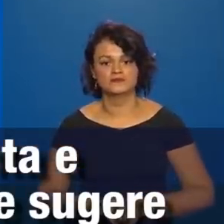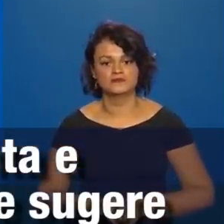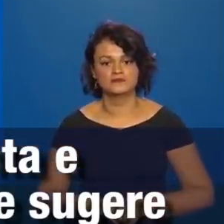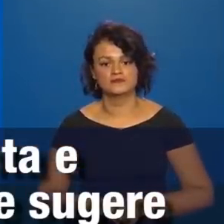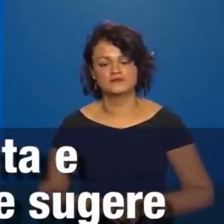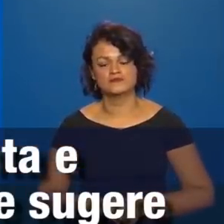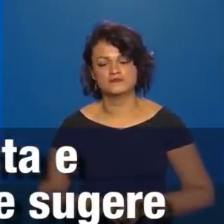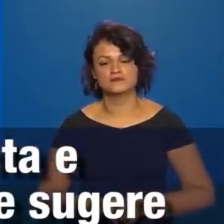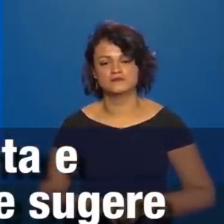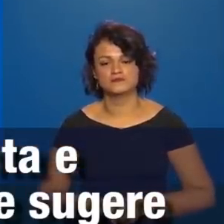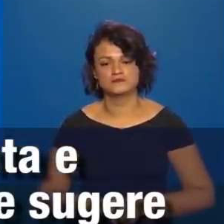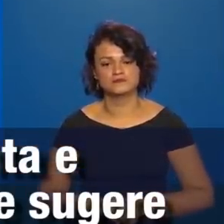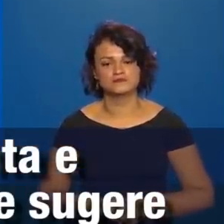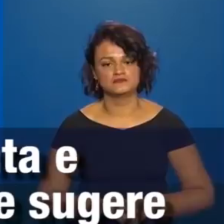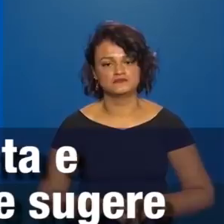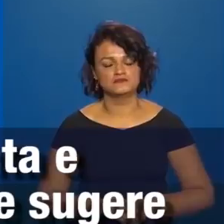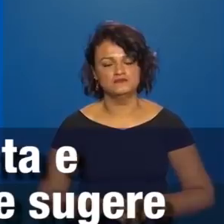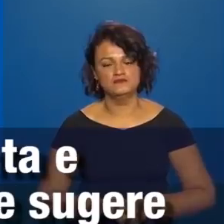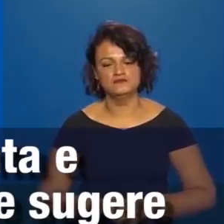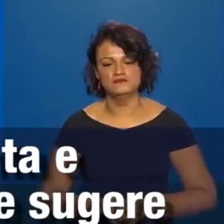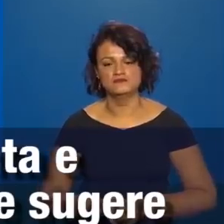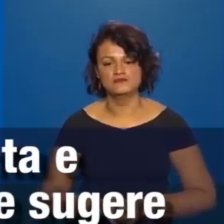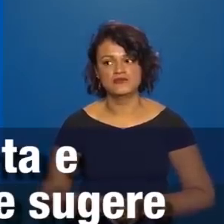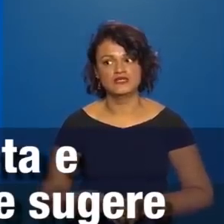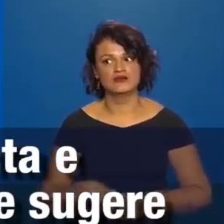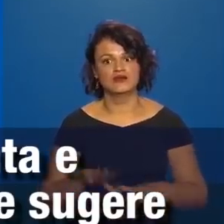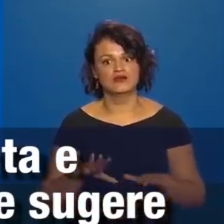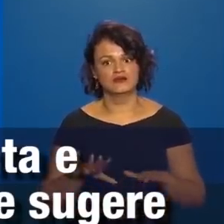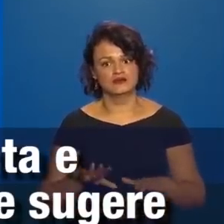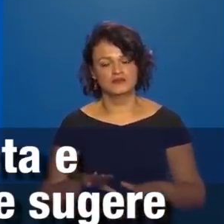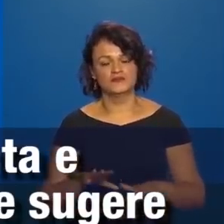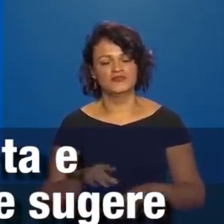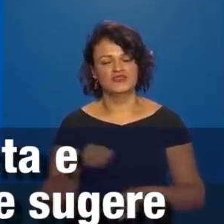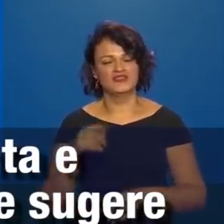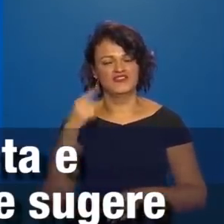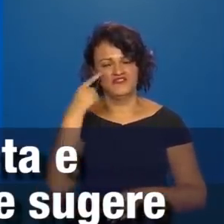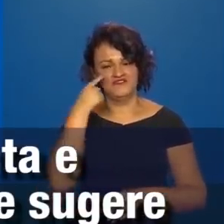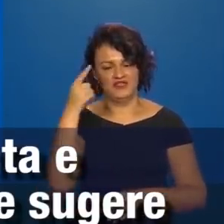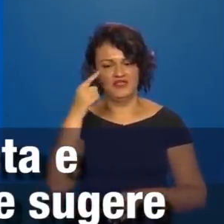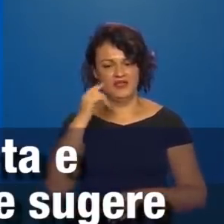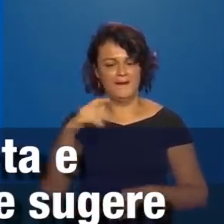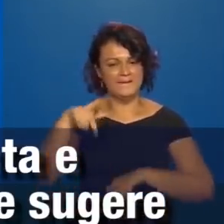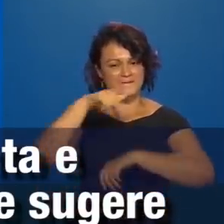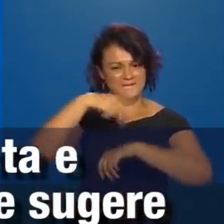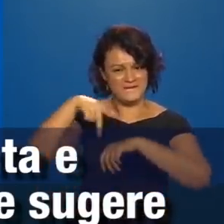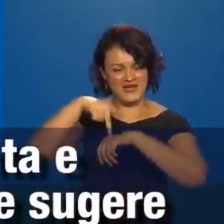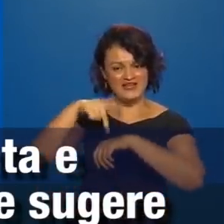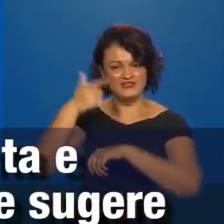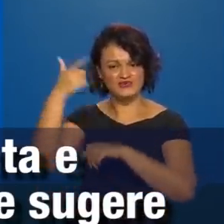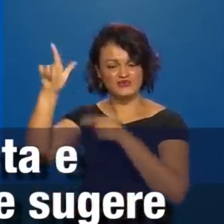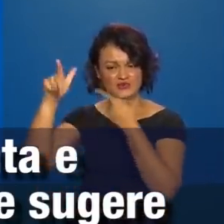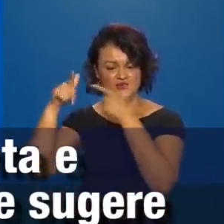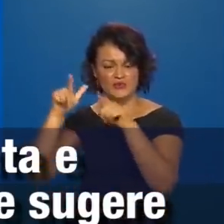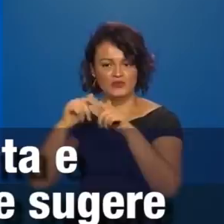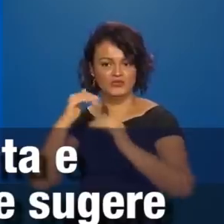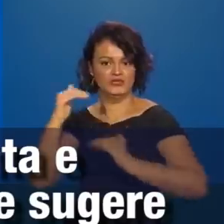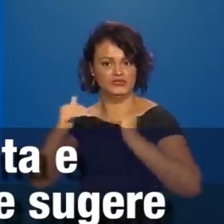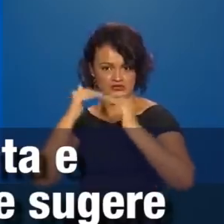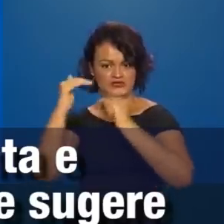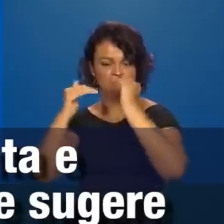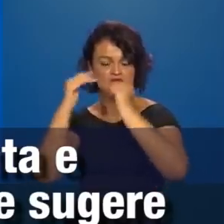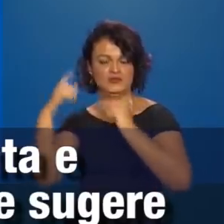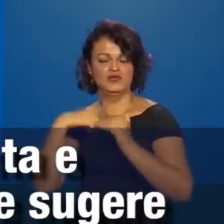Bom, eu acho que a experiência internacional vivida por países mais desenvolvidos